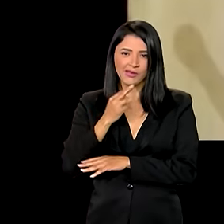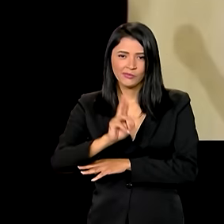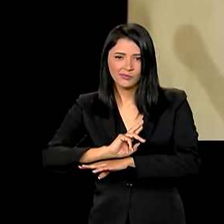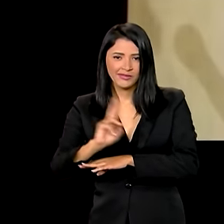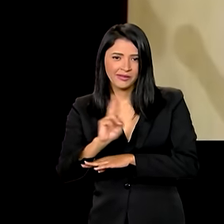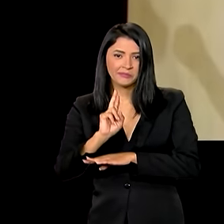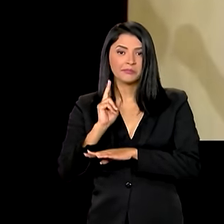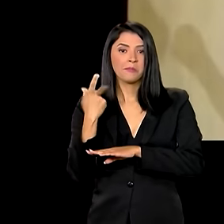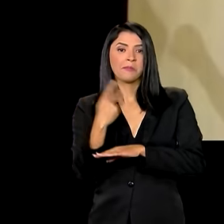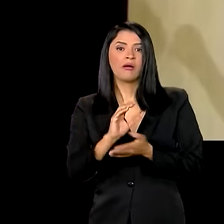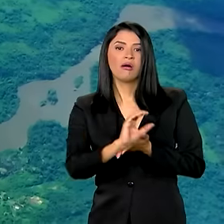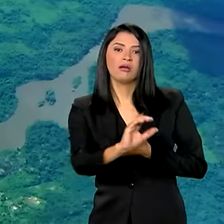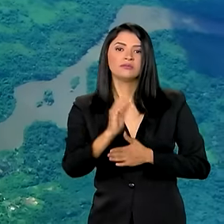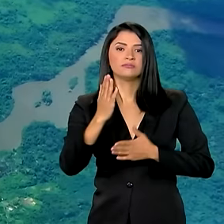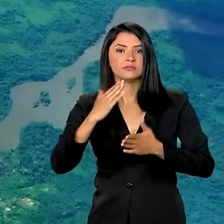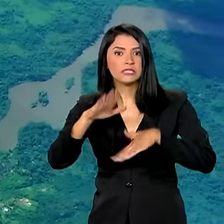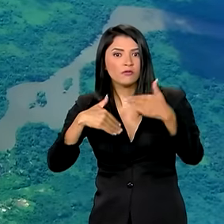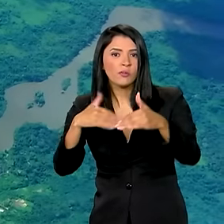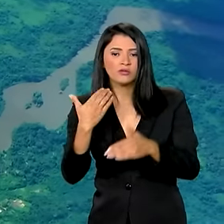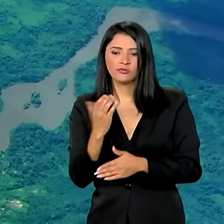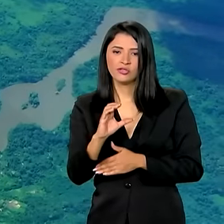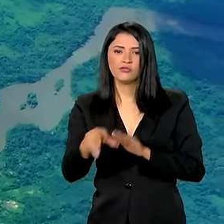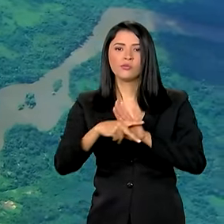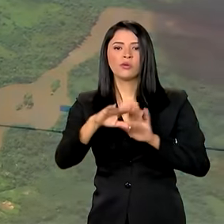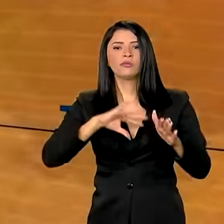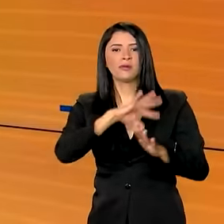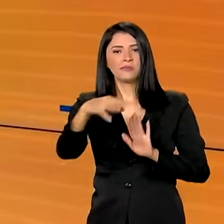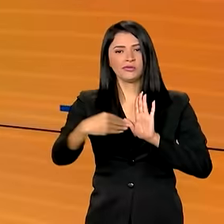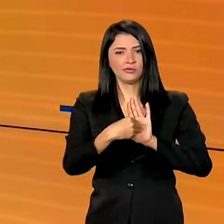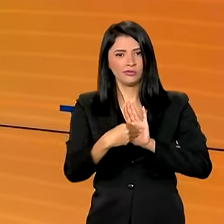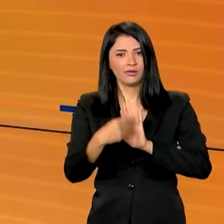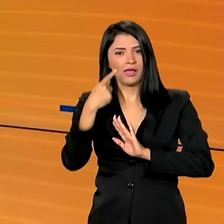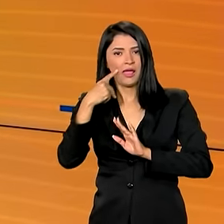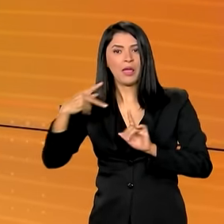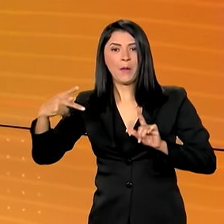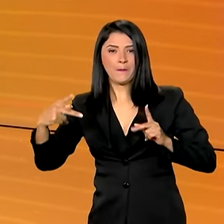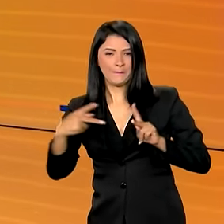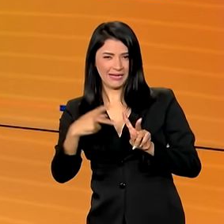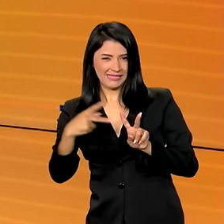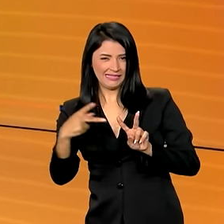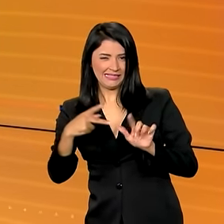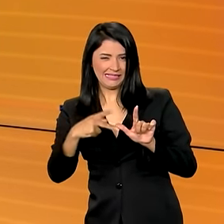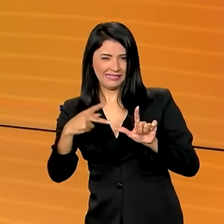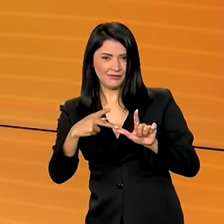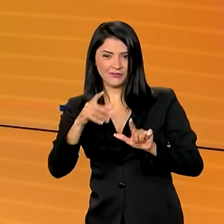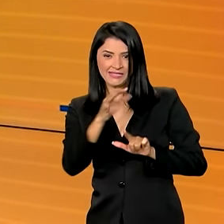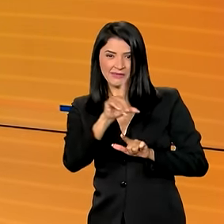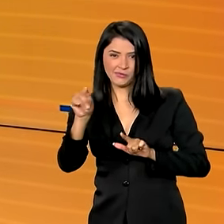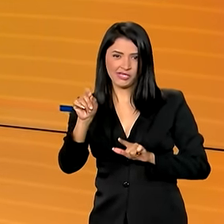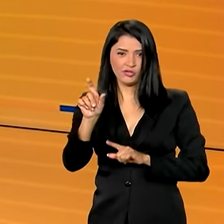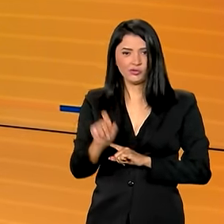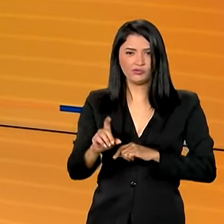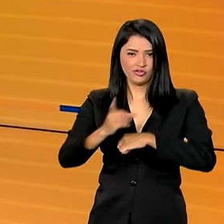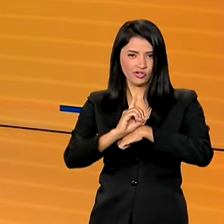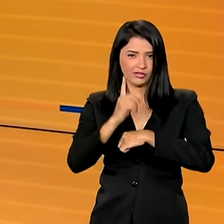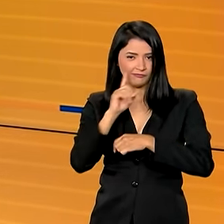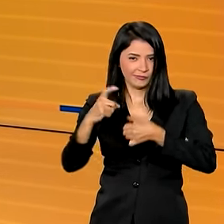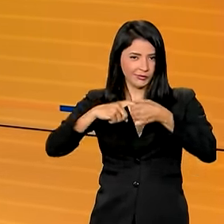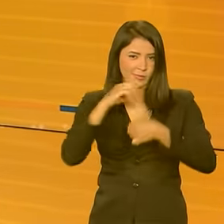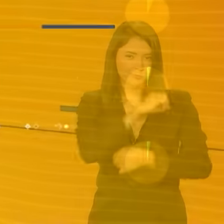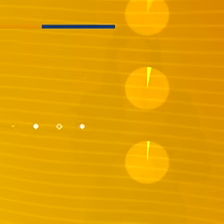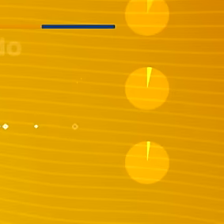de reais para o desenvolvimento científico da Amazônia. E o passe livre será 100% digital. Voltamos em